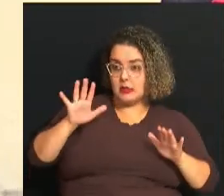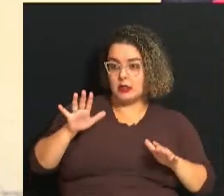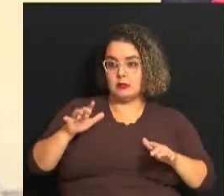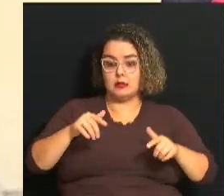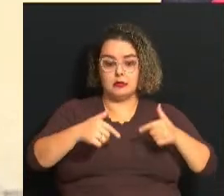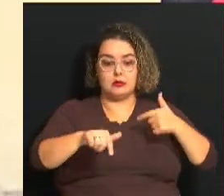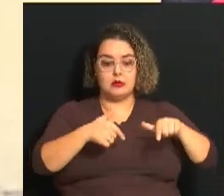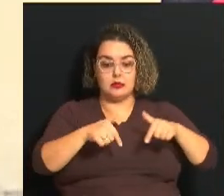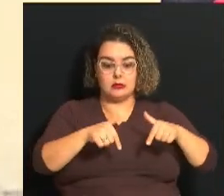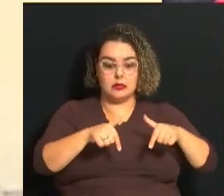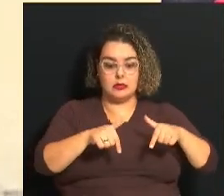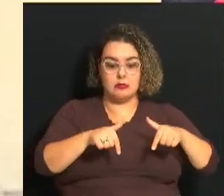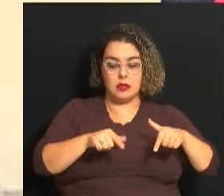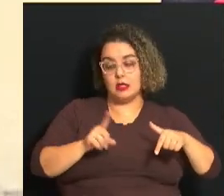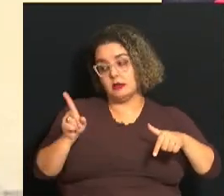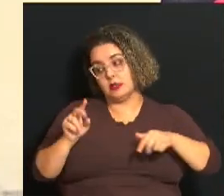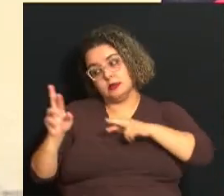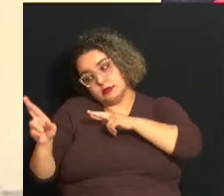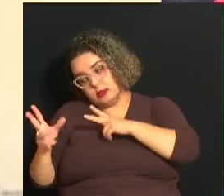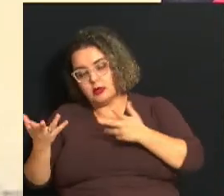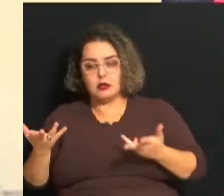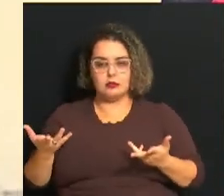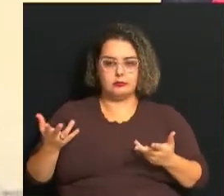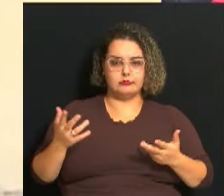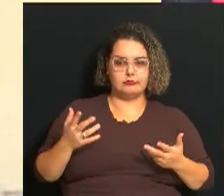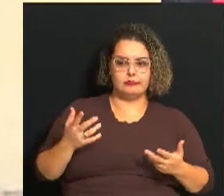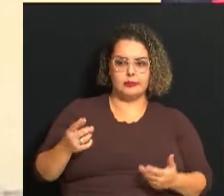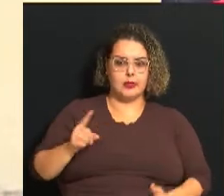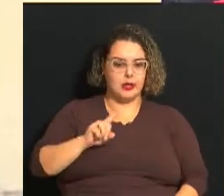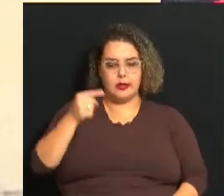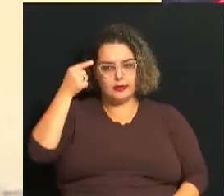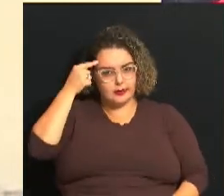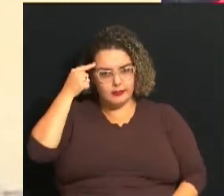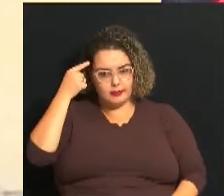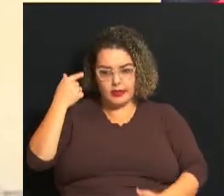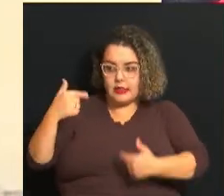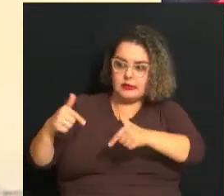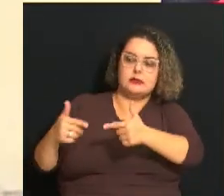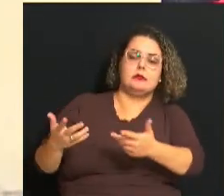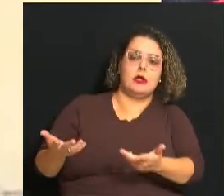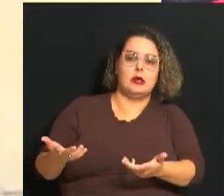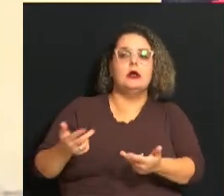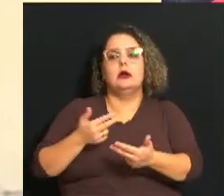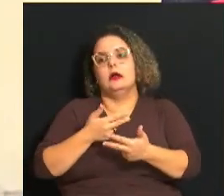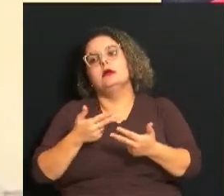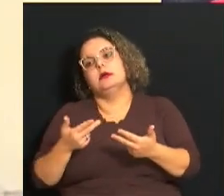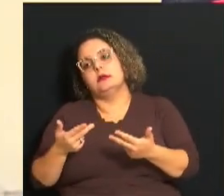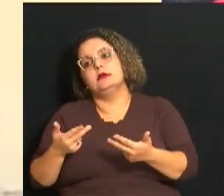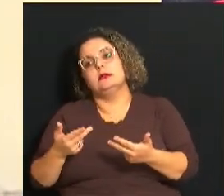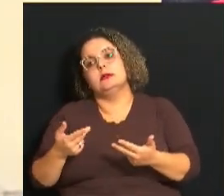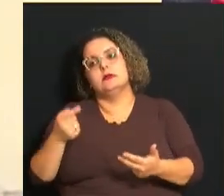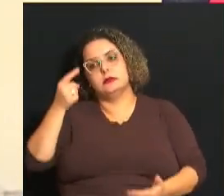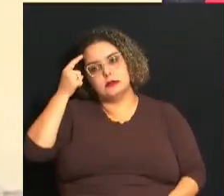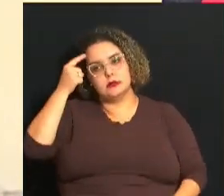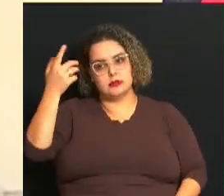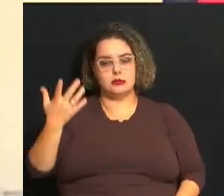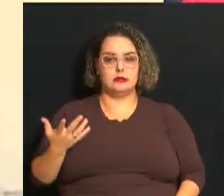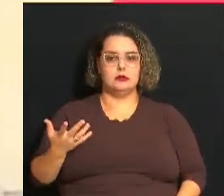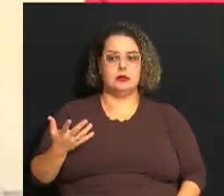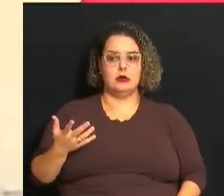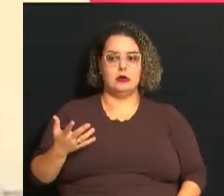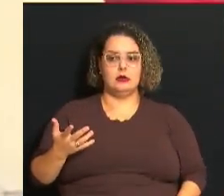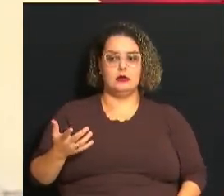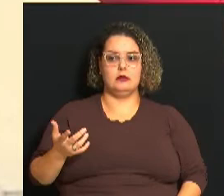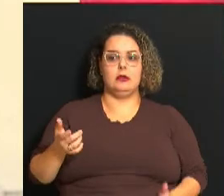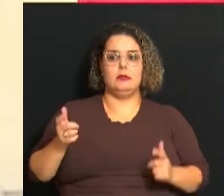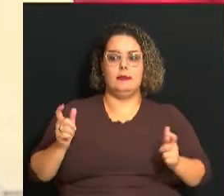duro Eles dormem é coisas do tipo não pense trabalho né esse tipo de pensamento vai afunilando a